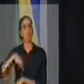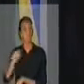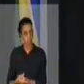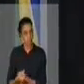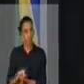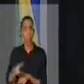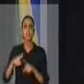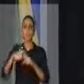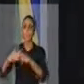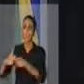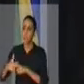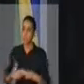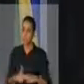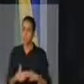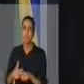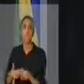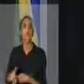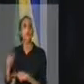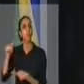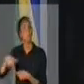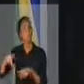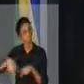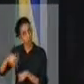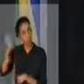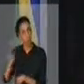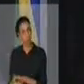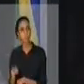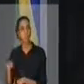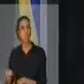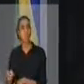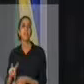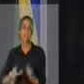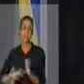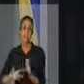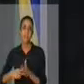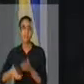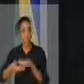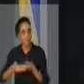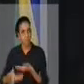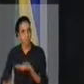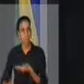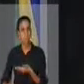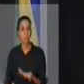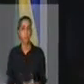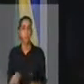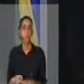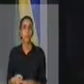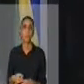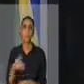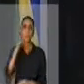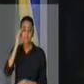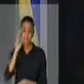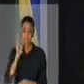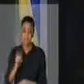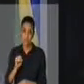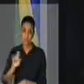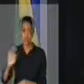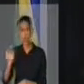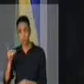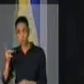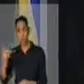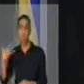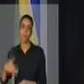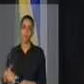desses equipamentos em reais, que é um grande avanço para as entidades que sabem que cuidam disso, sabem que esse custo em dólar de manutenção é